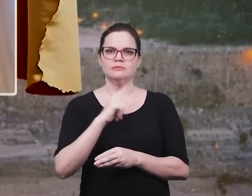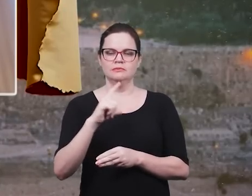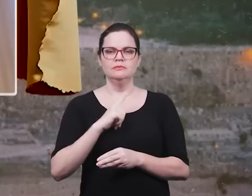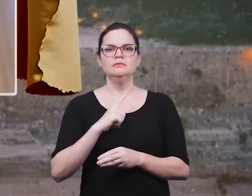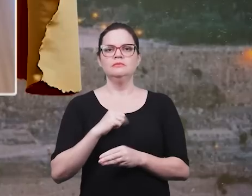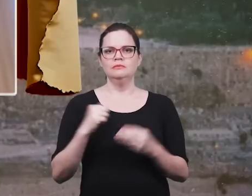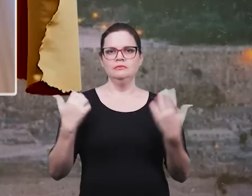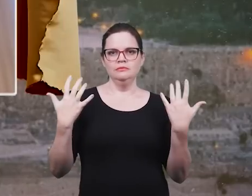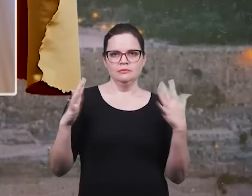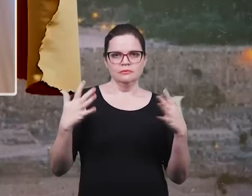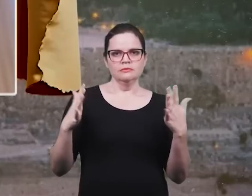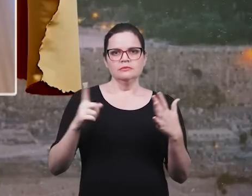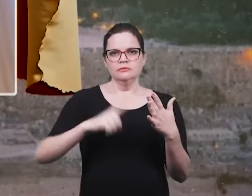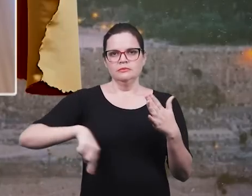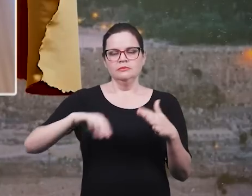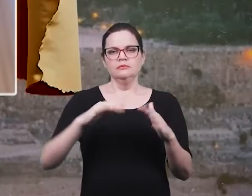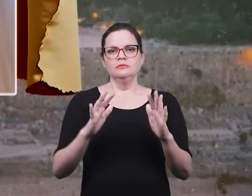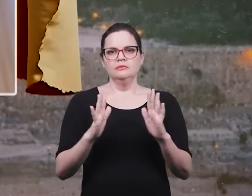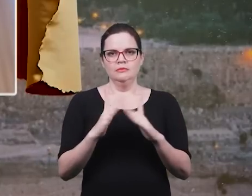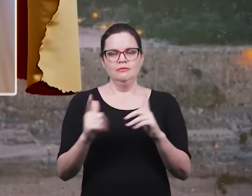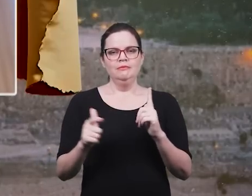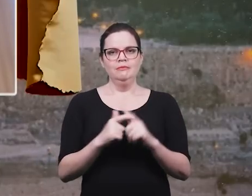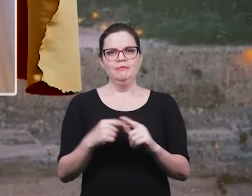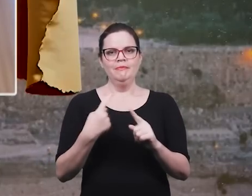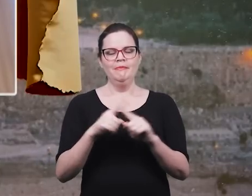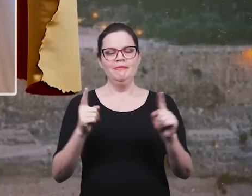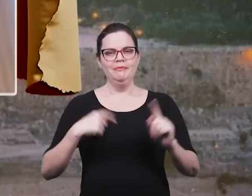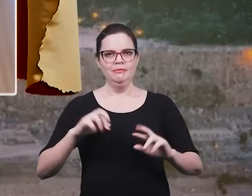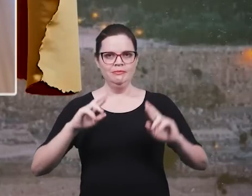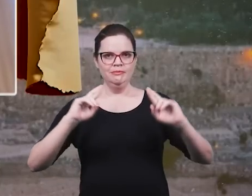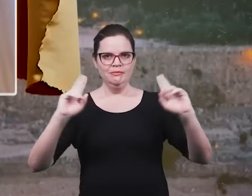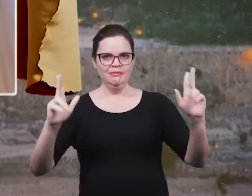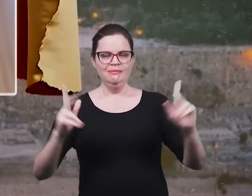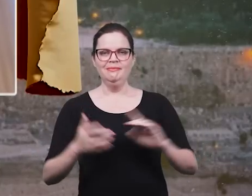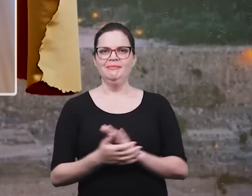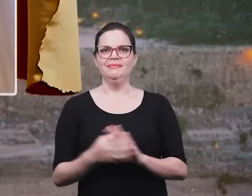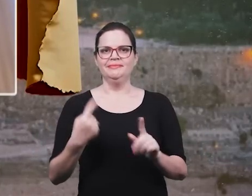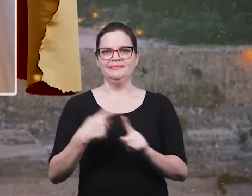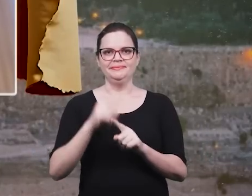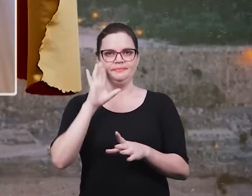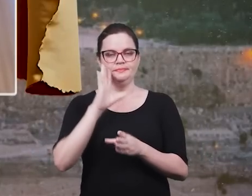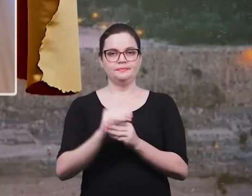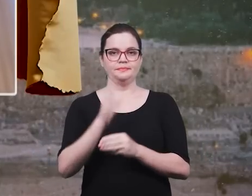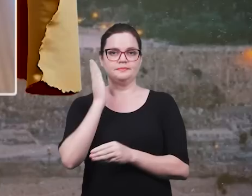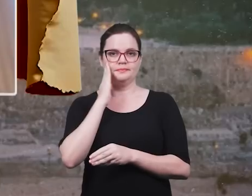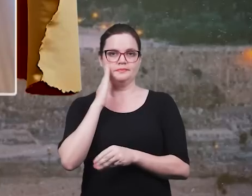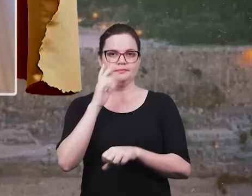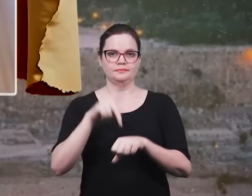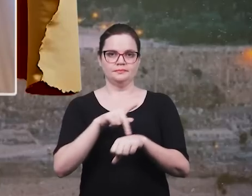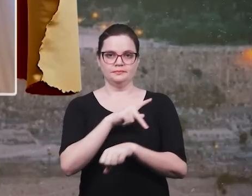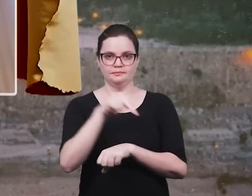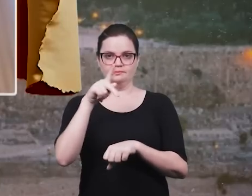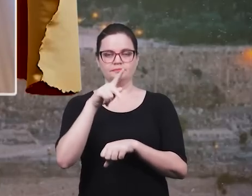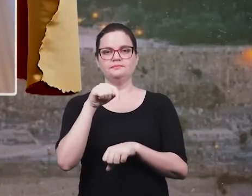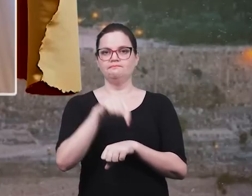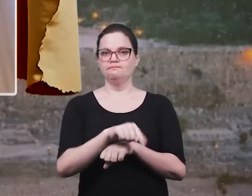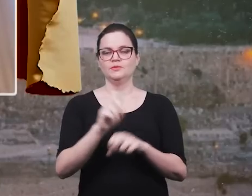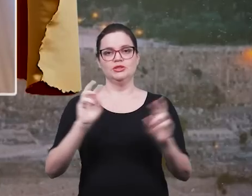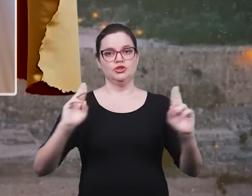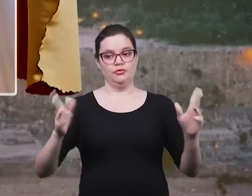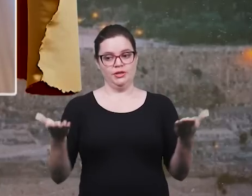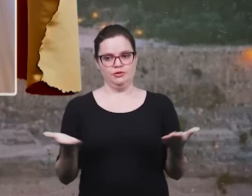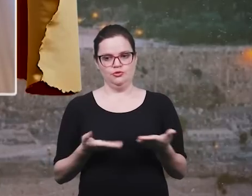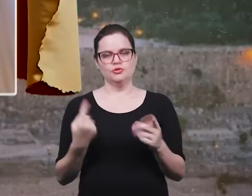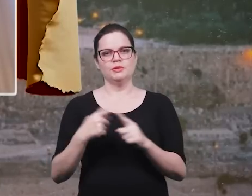que é um pouco diferente, Porque nós entendemos o projeto de Deus desde esse tempo que